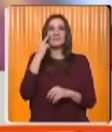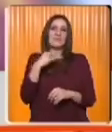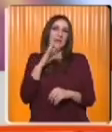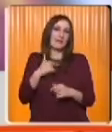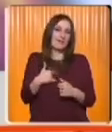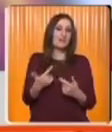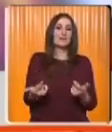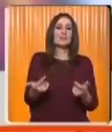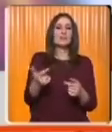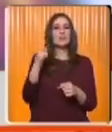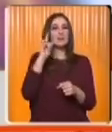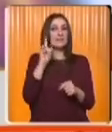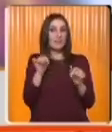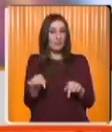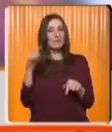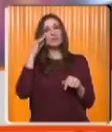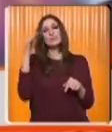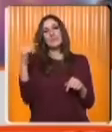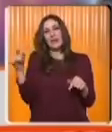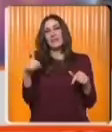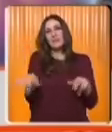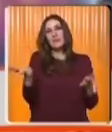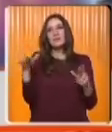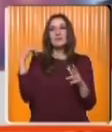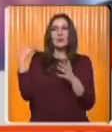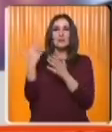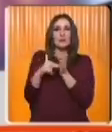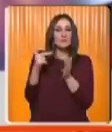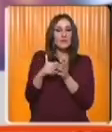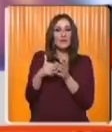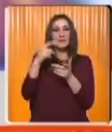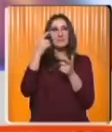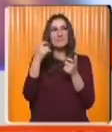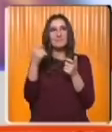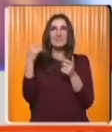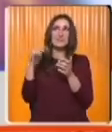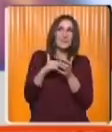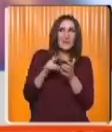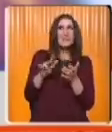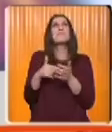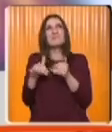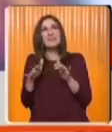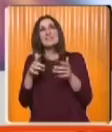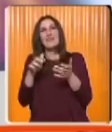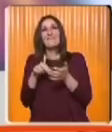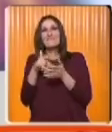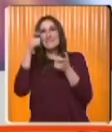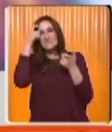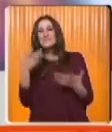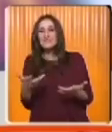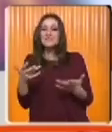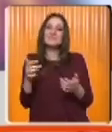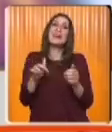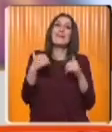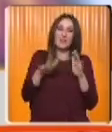especial. É um dia que eu esperei. Não estava à espera, mas estava à espera. E é um dia muito